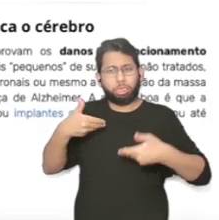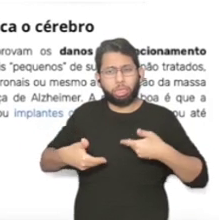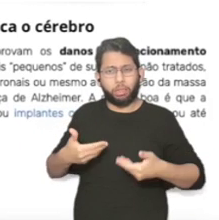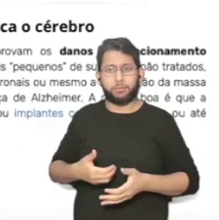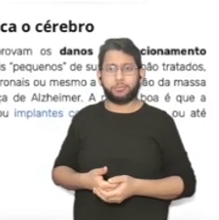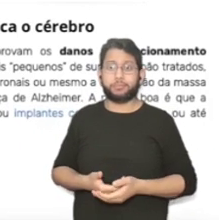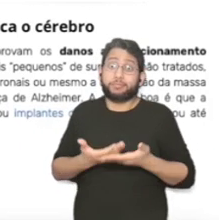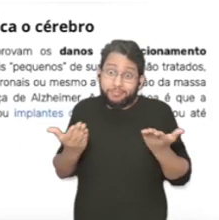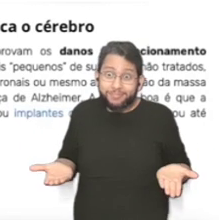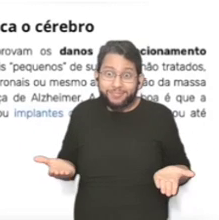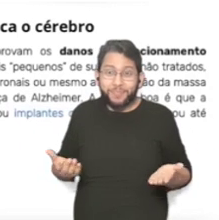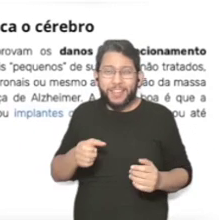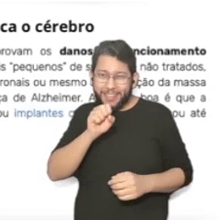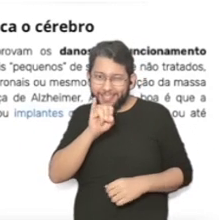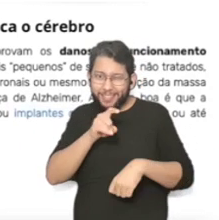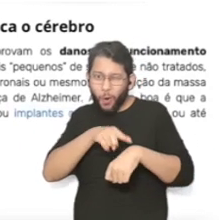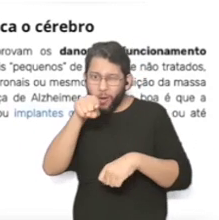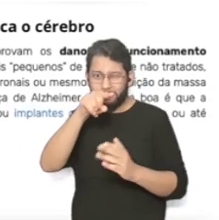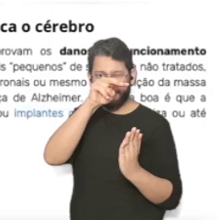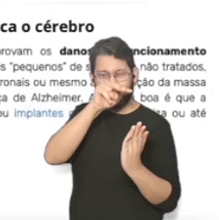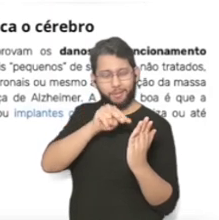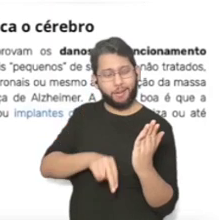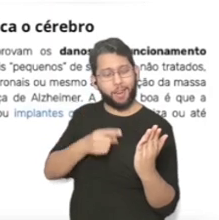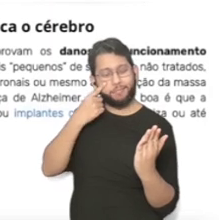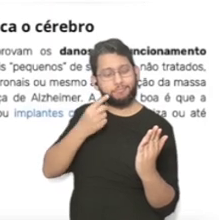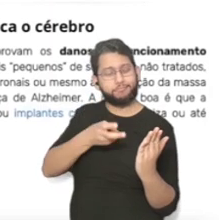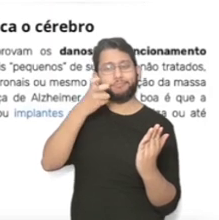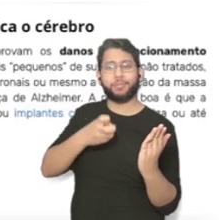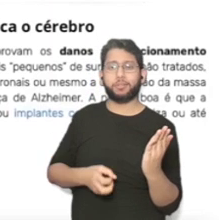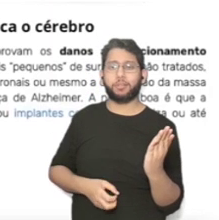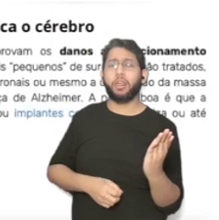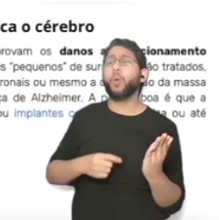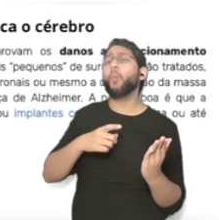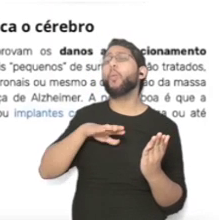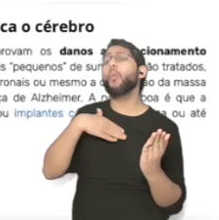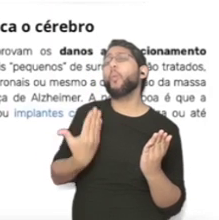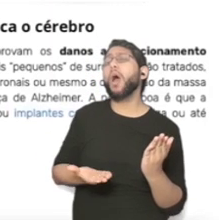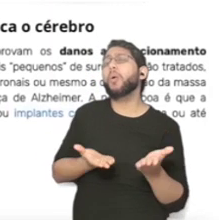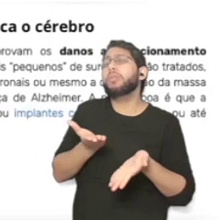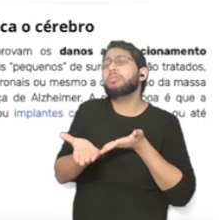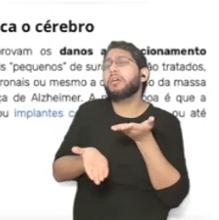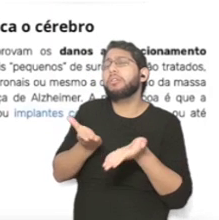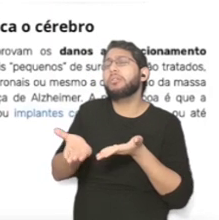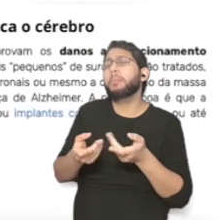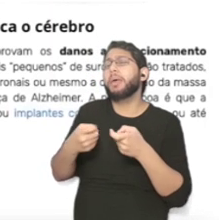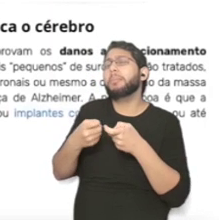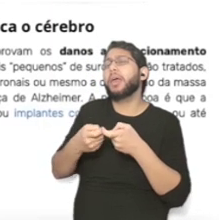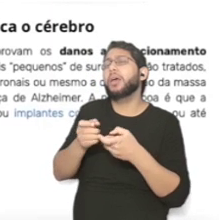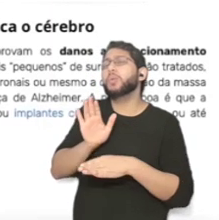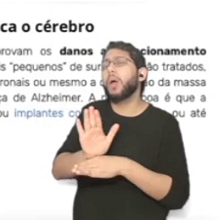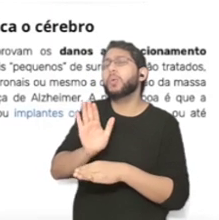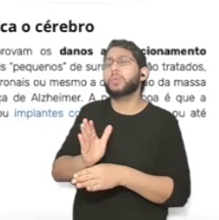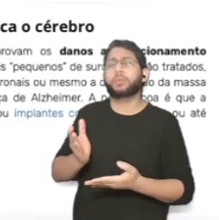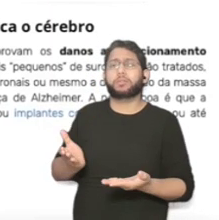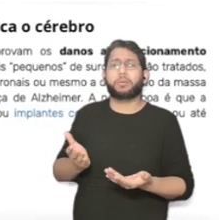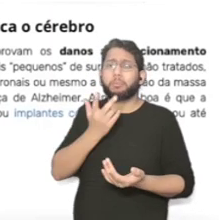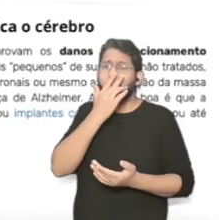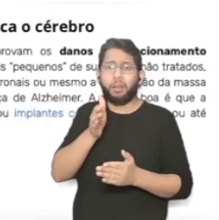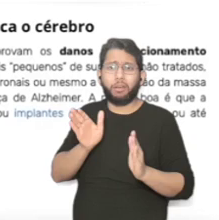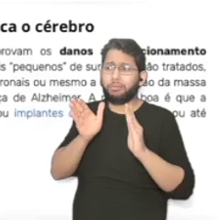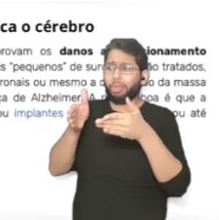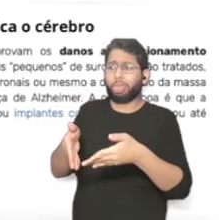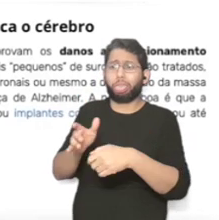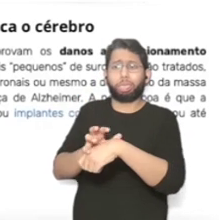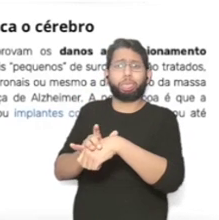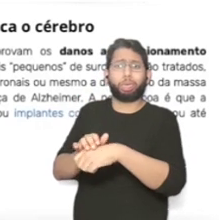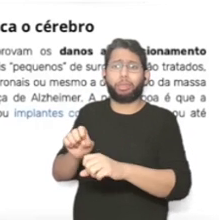Vocês vão ver, então, aqui muito fortemente as representações de tratamento, né, e de um viés